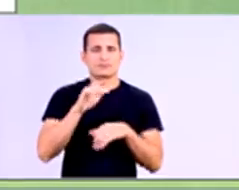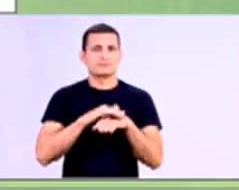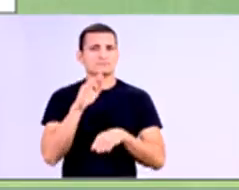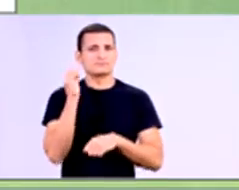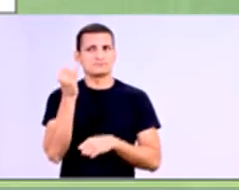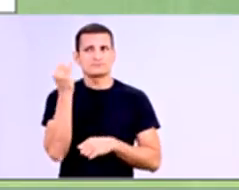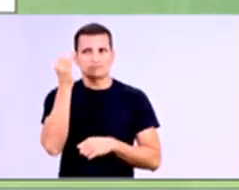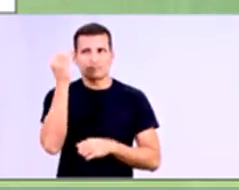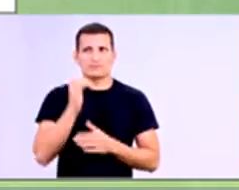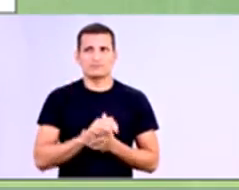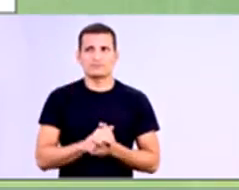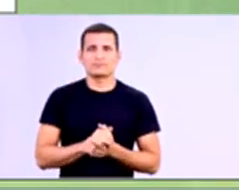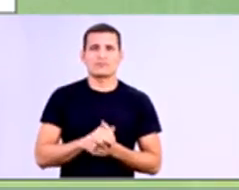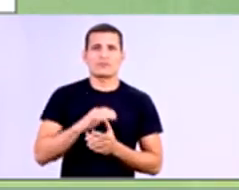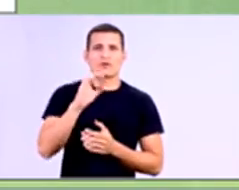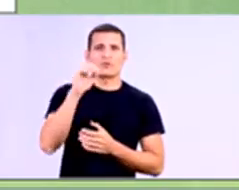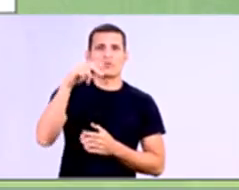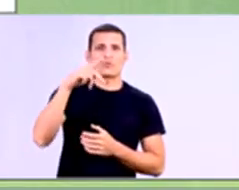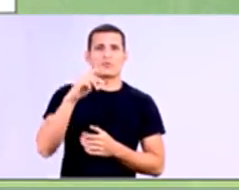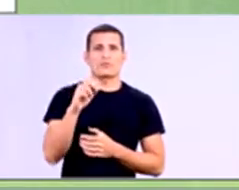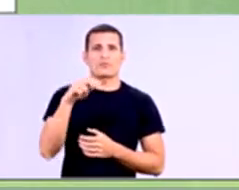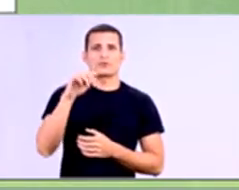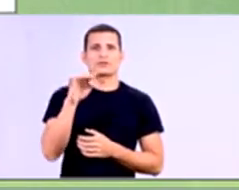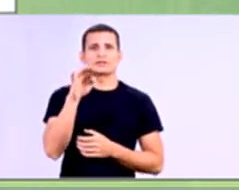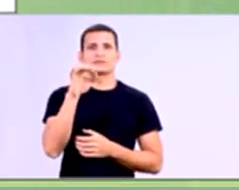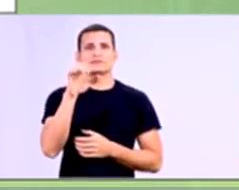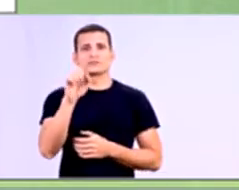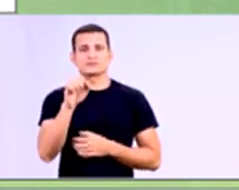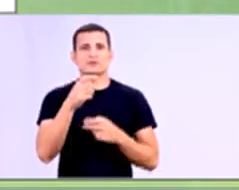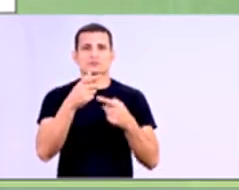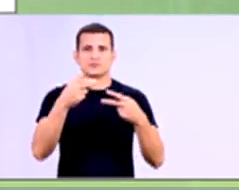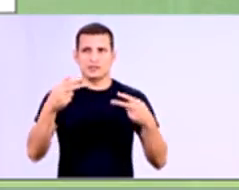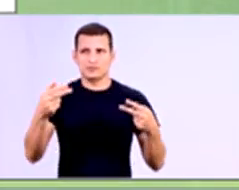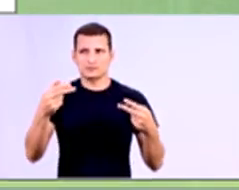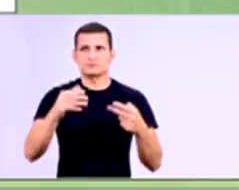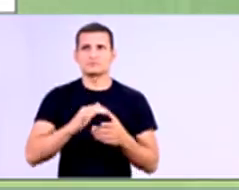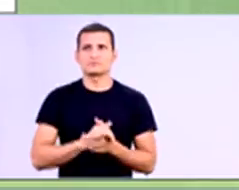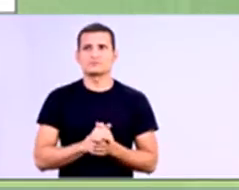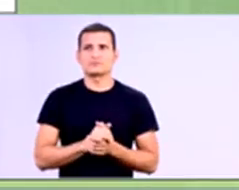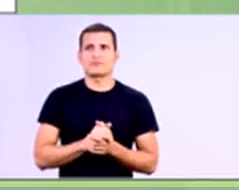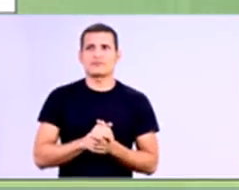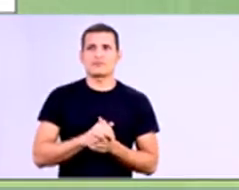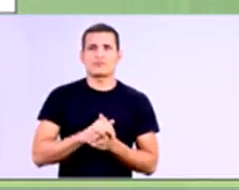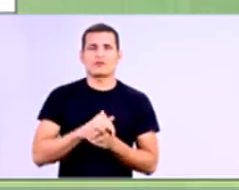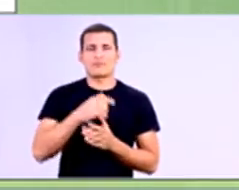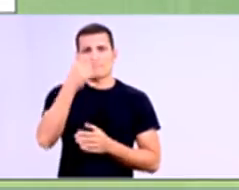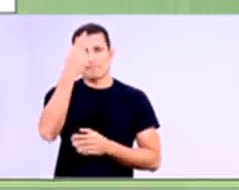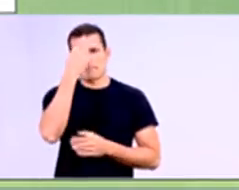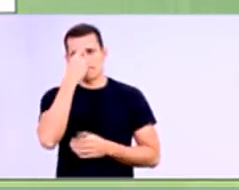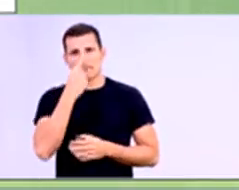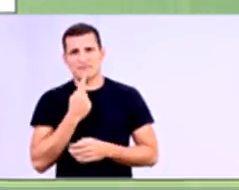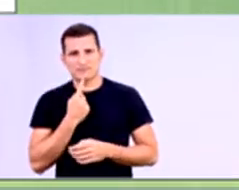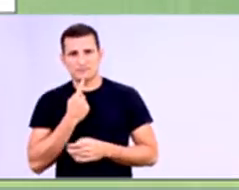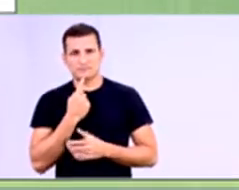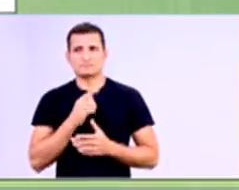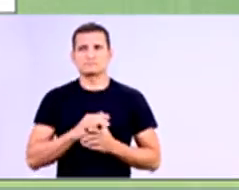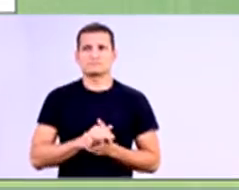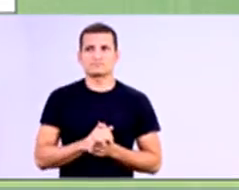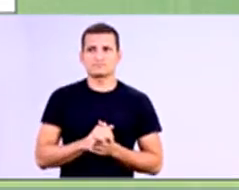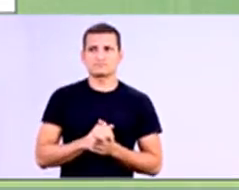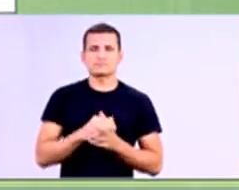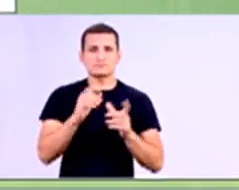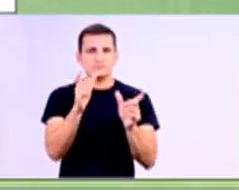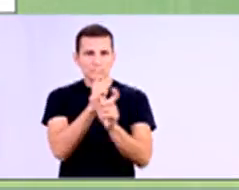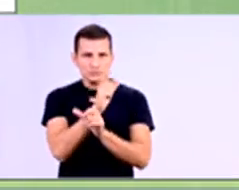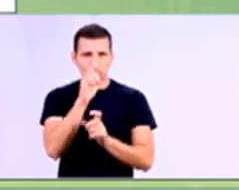importante. Diagrama de componentes, diagrama de objetos, diagrama de perfil, diagrama de